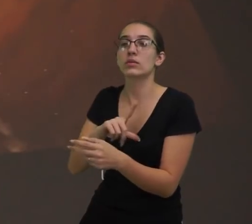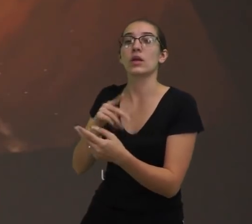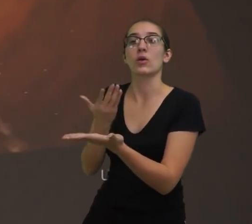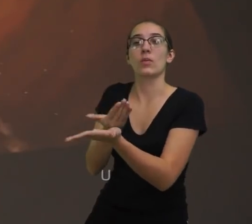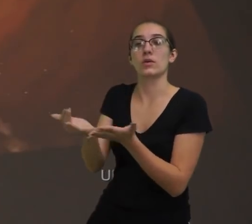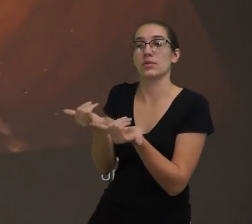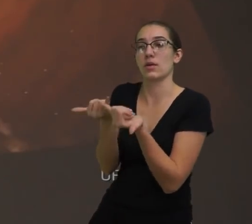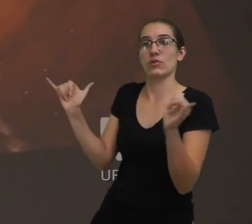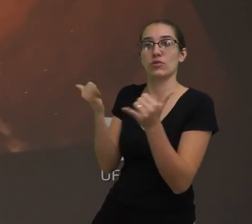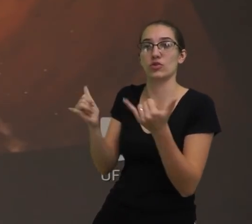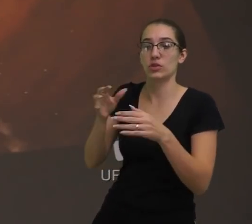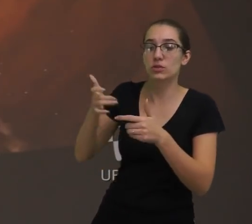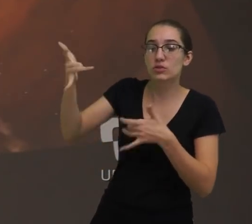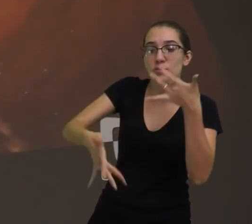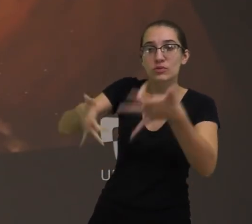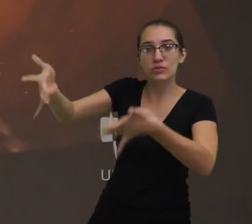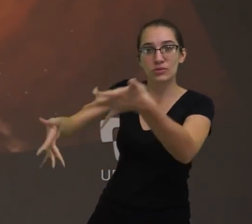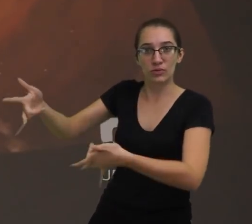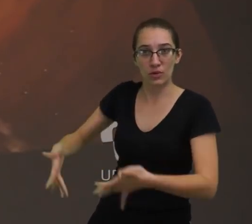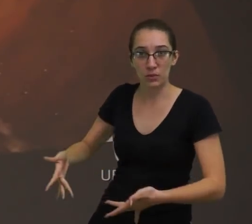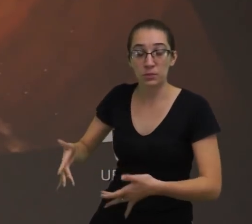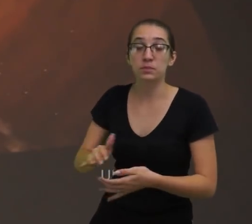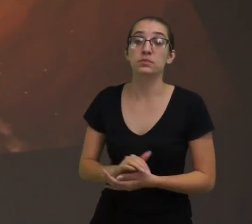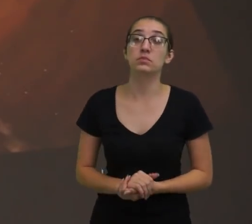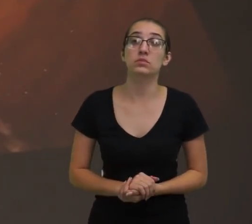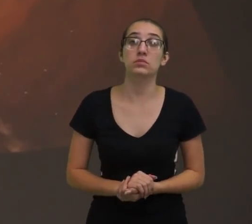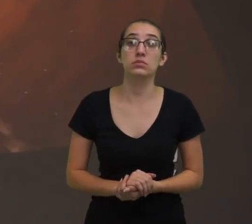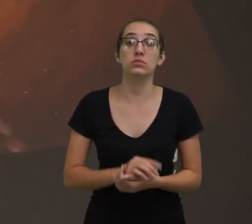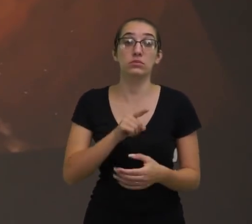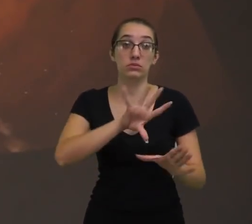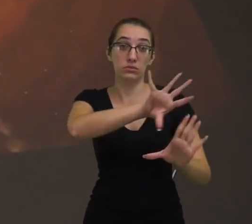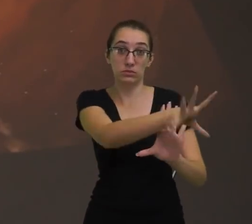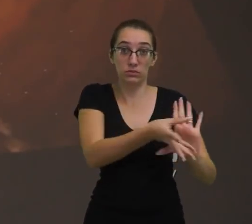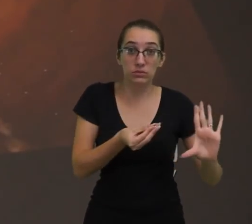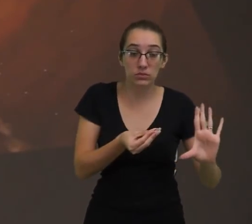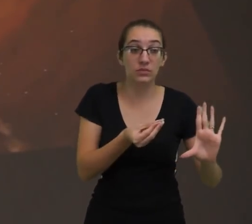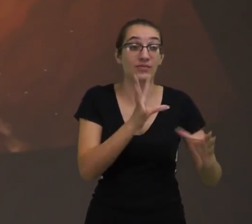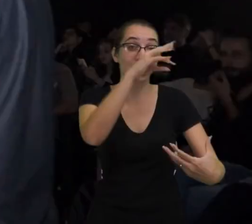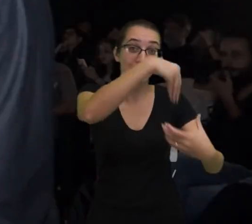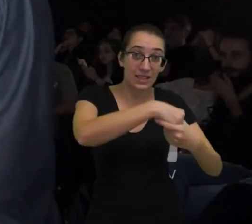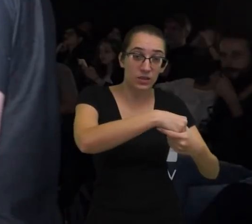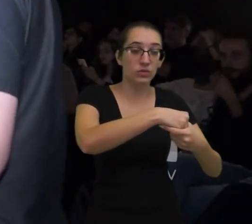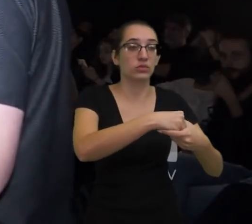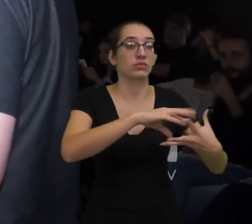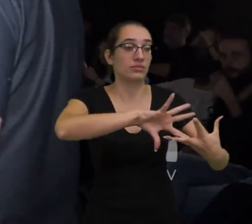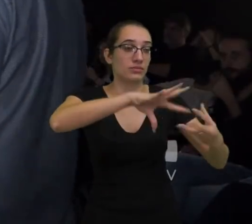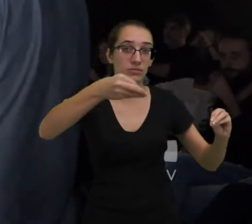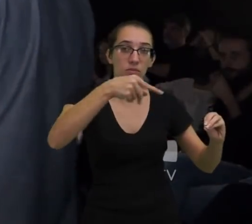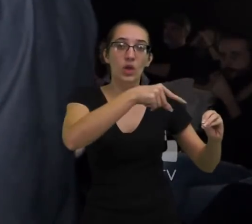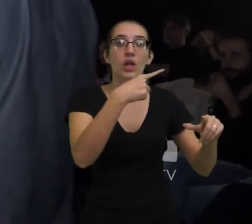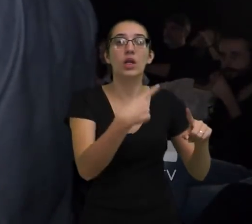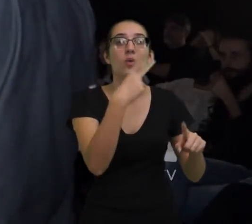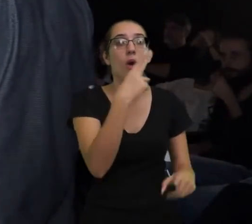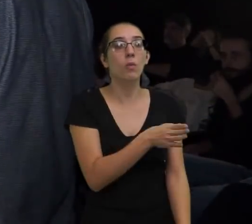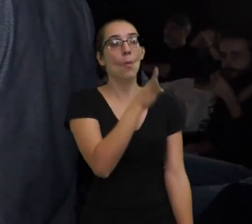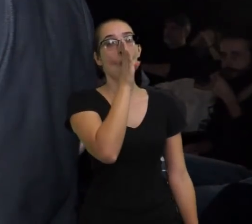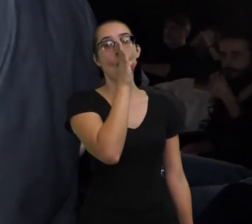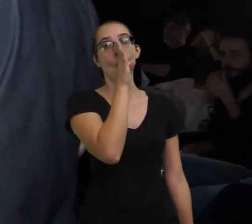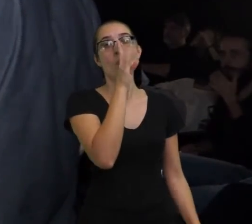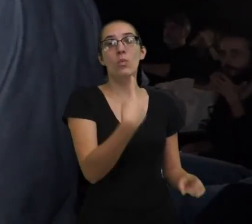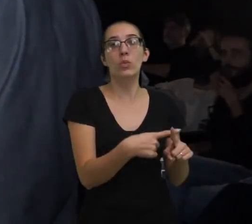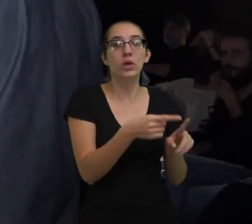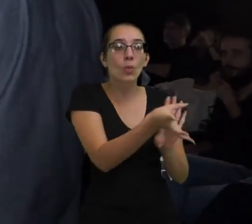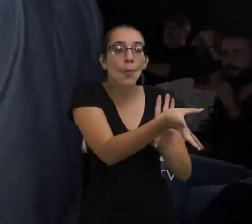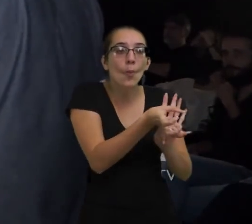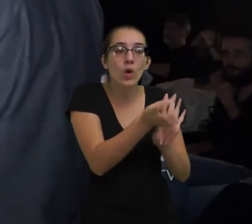buraco negro no centro da Via Láctea, a gente diz que ele está inativo porque ele está engolindo muito pouca matéria. Tá? Bem pouquinho, não tem quase nada de